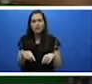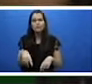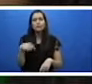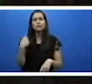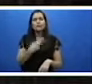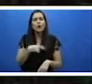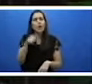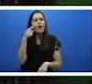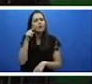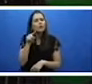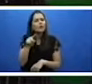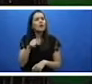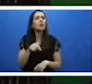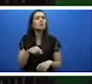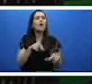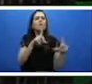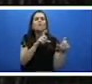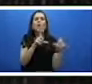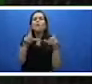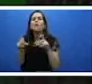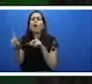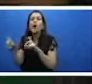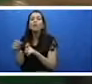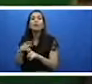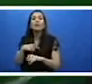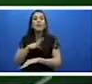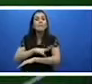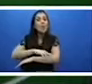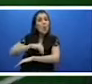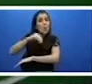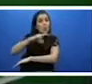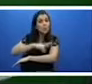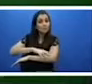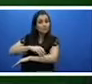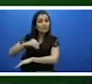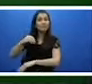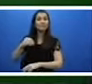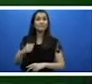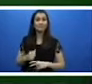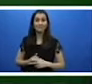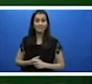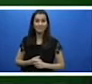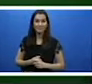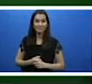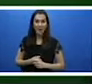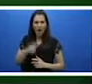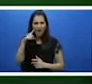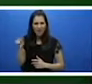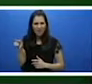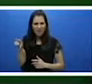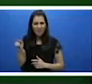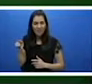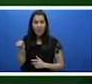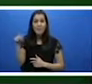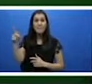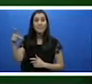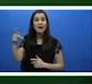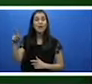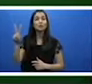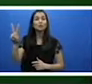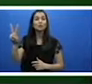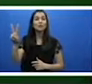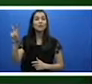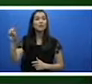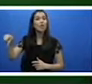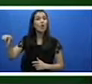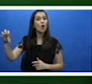retratados têm o corpo revestido por pelos. Observe aí na sua apostila, na página 290,